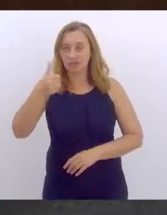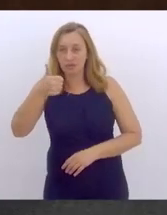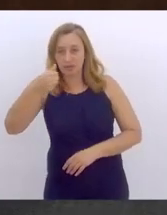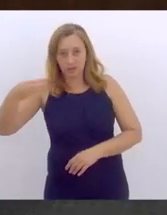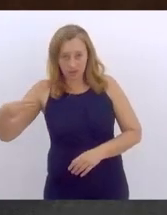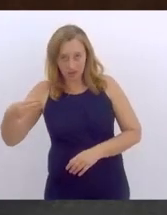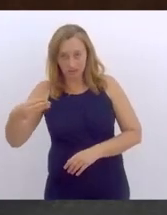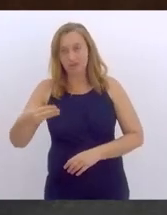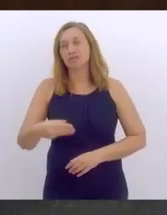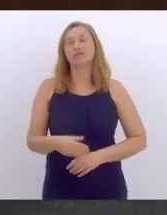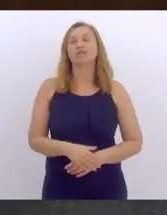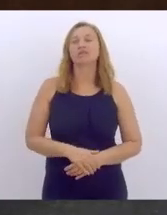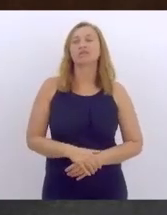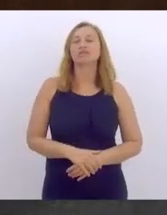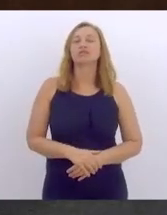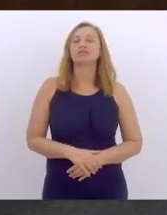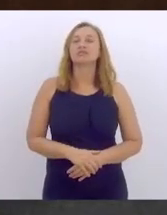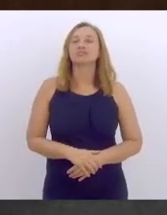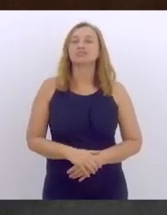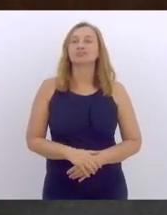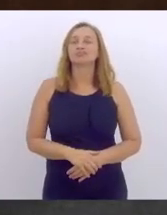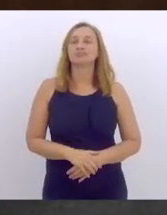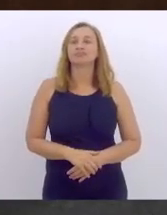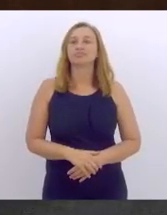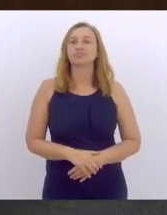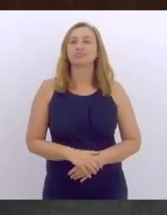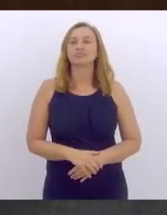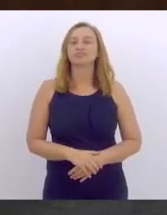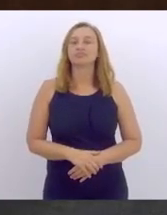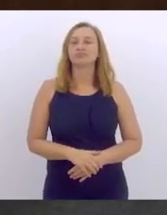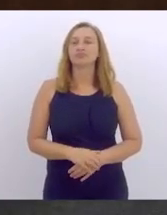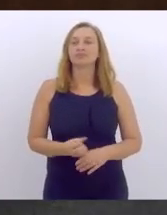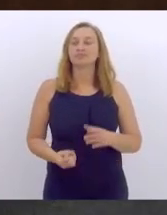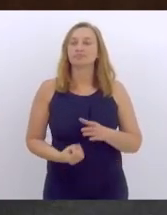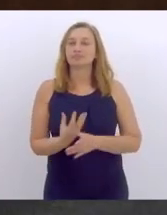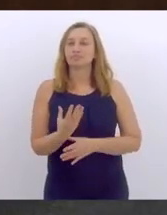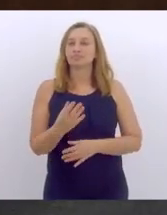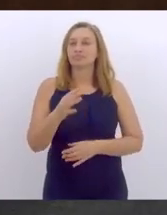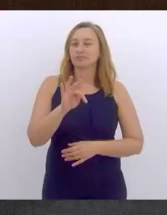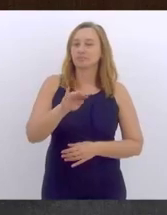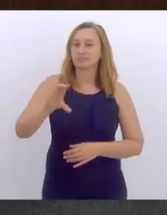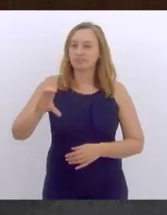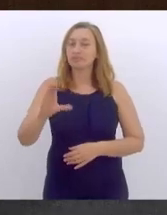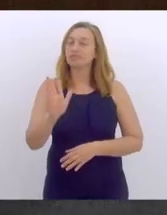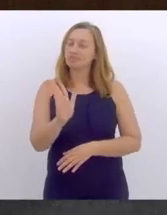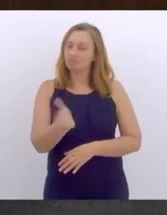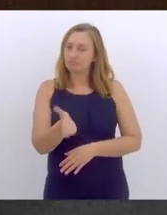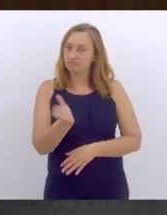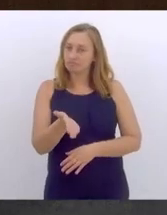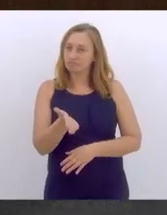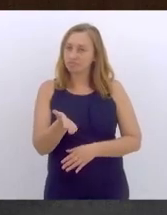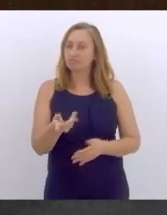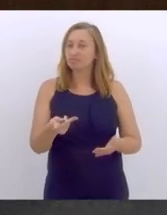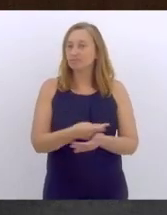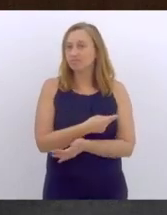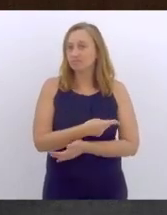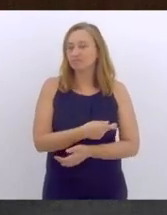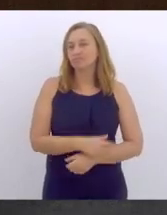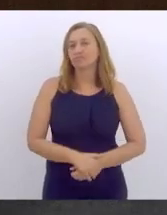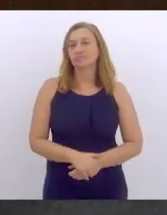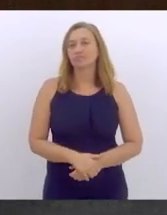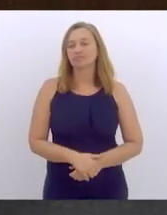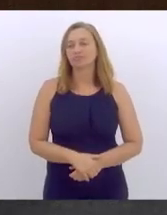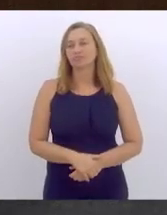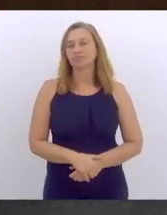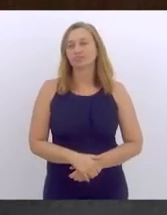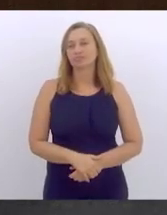2013, quando este famigerado TAC já tinha ocorrido. E